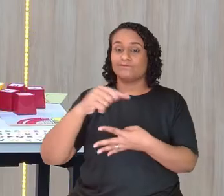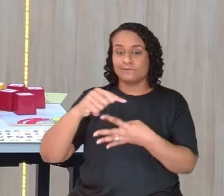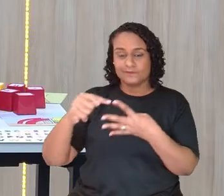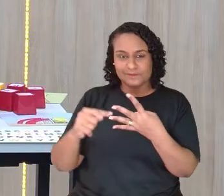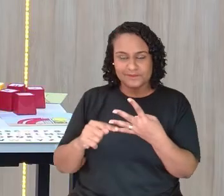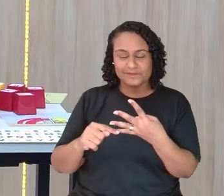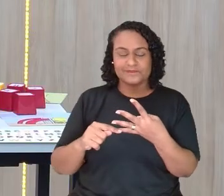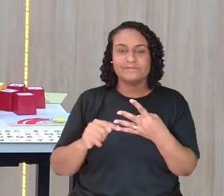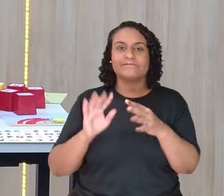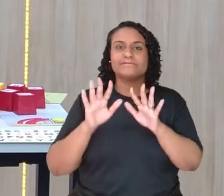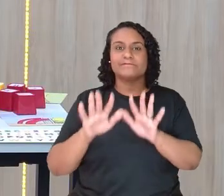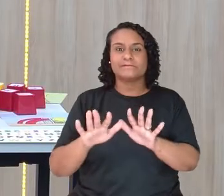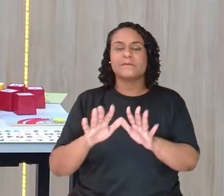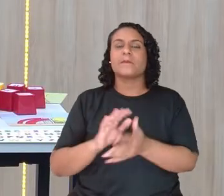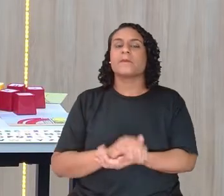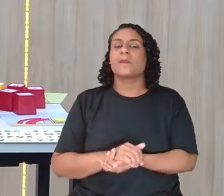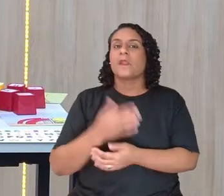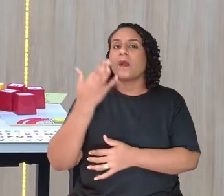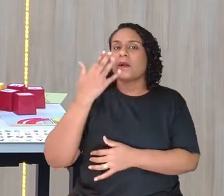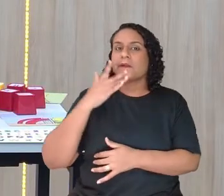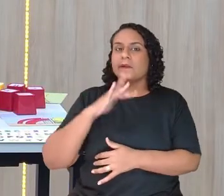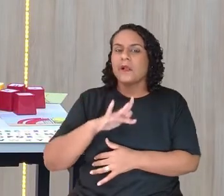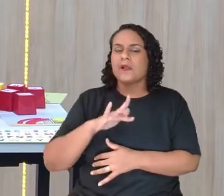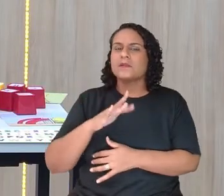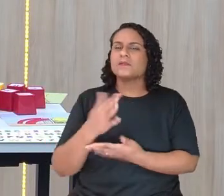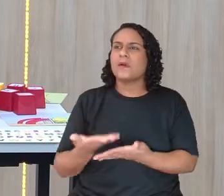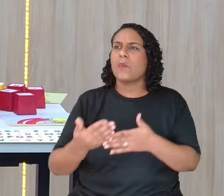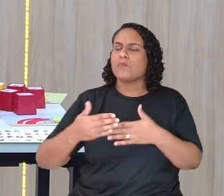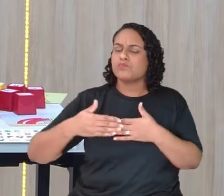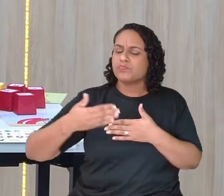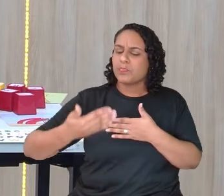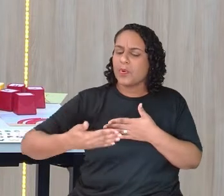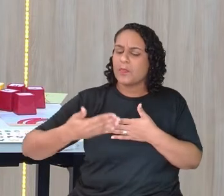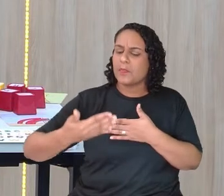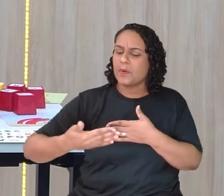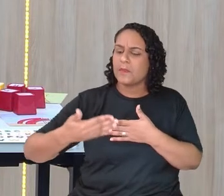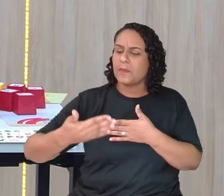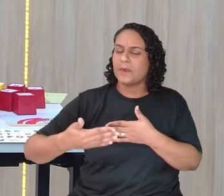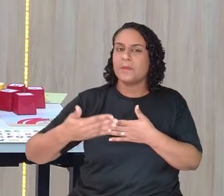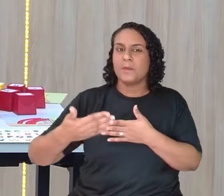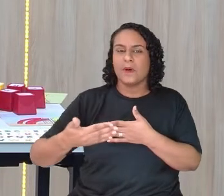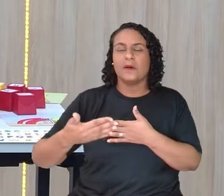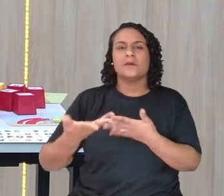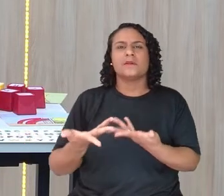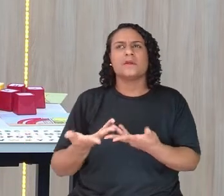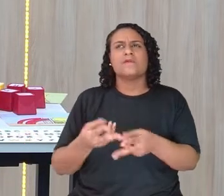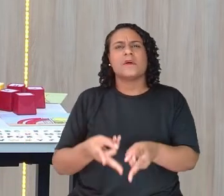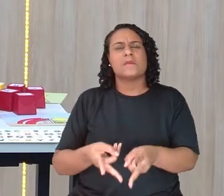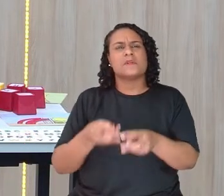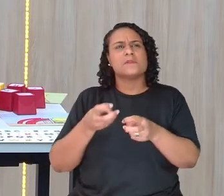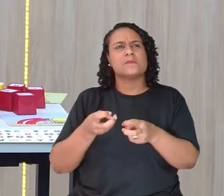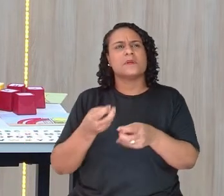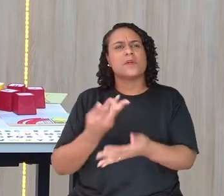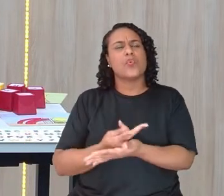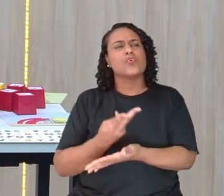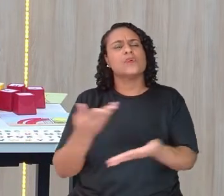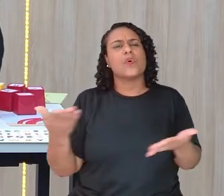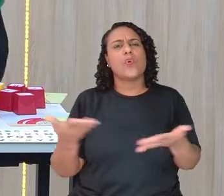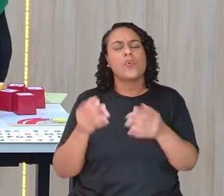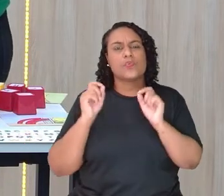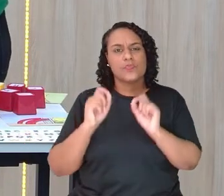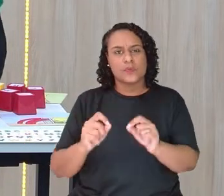cedo, a criança, ela começa a conviver com isso, o que está acontecendo agora, o